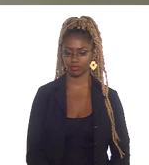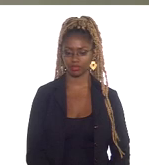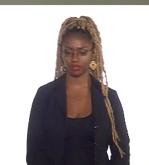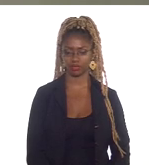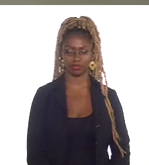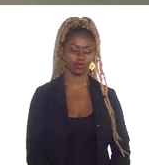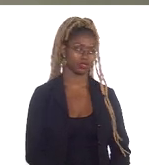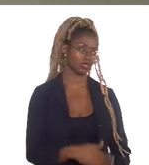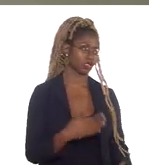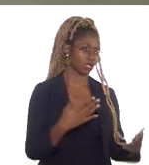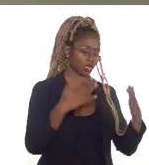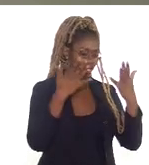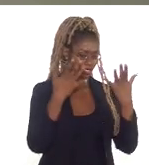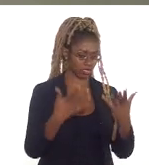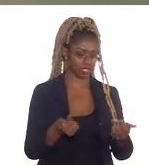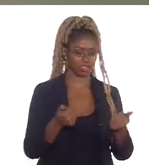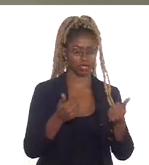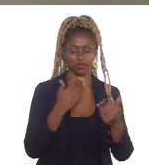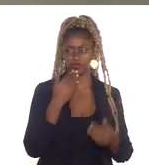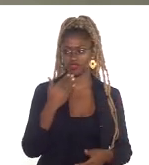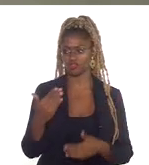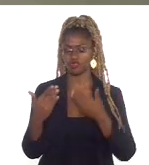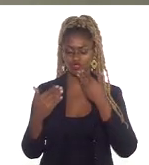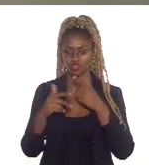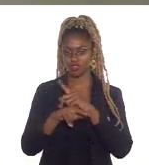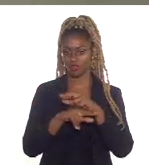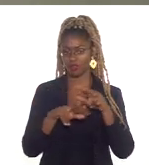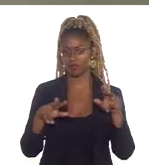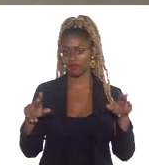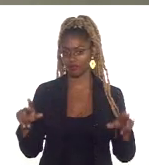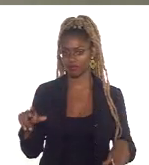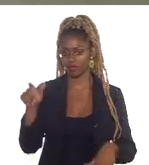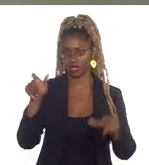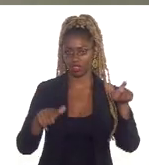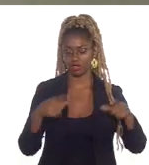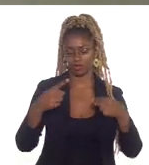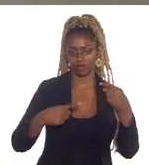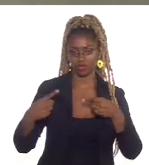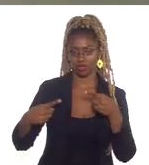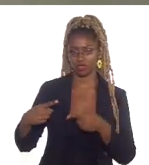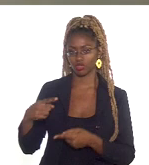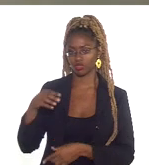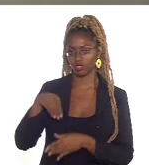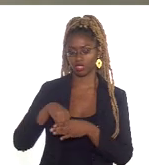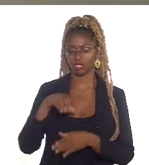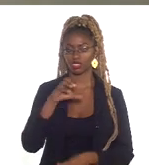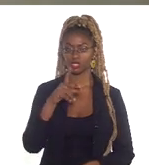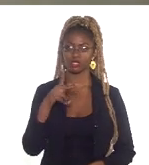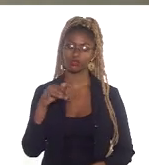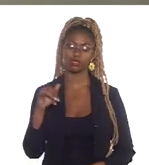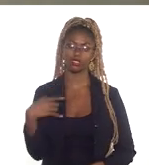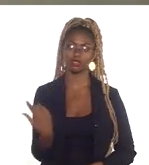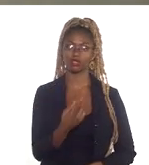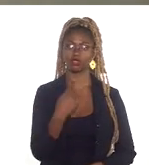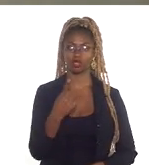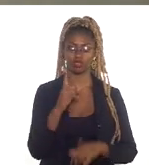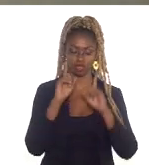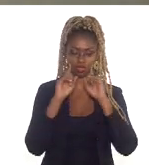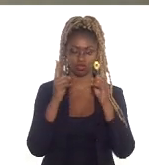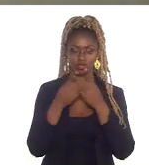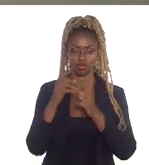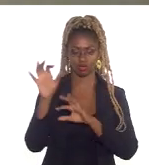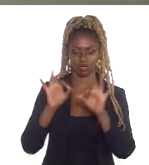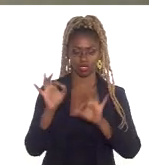atendendo à solicitação de diversos parlamentares da CPI, nós faremos uma reunião de